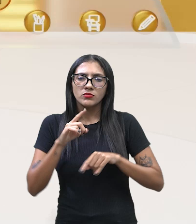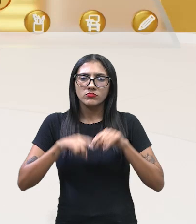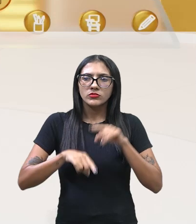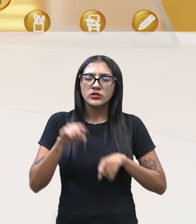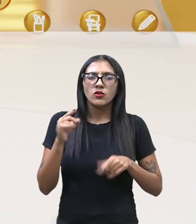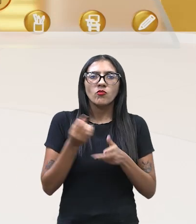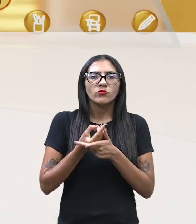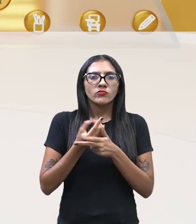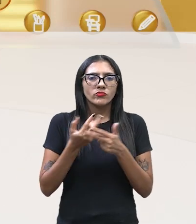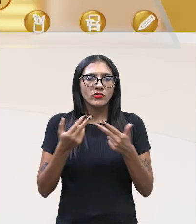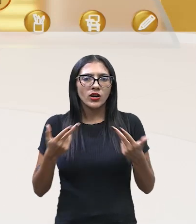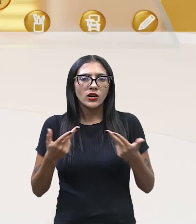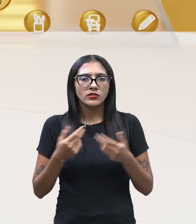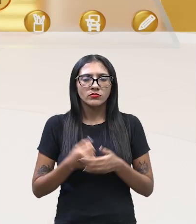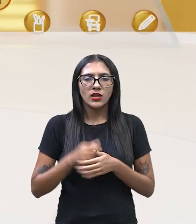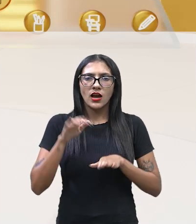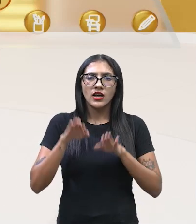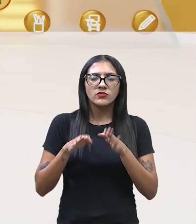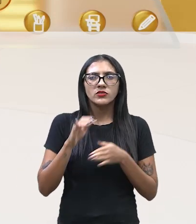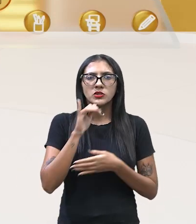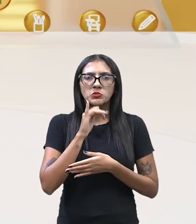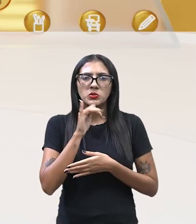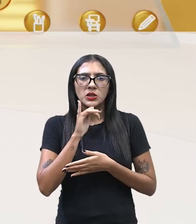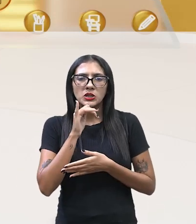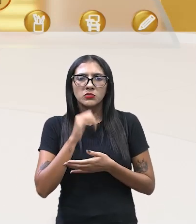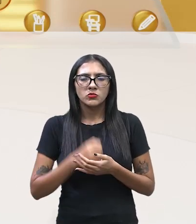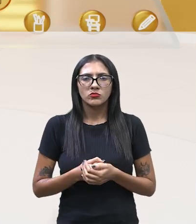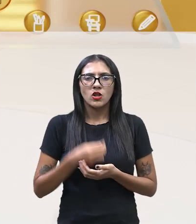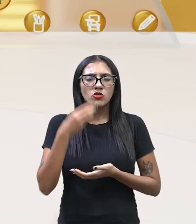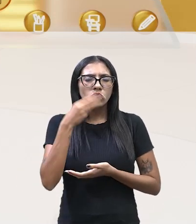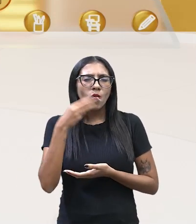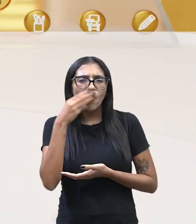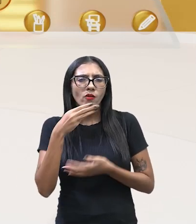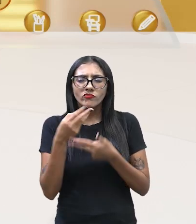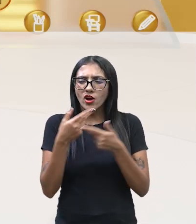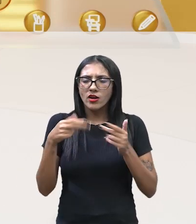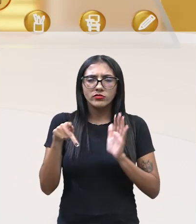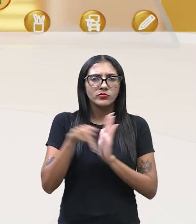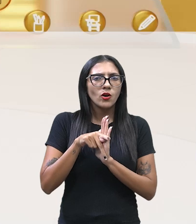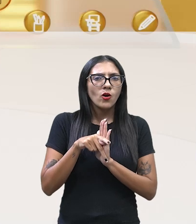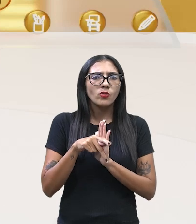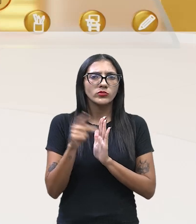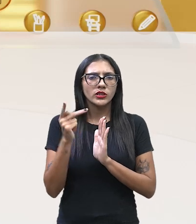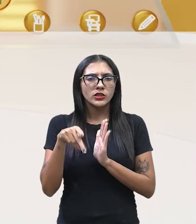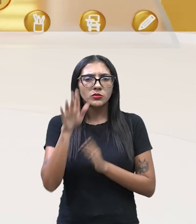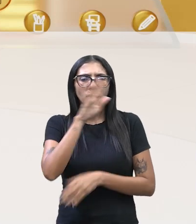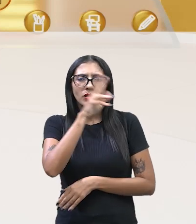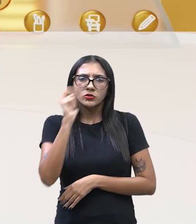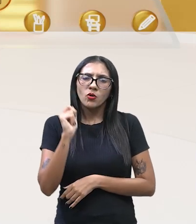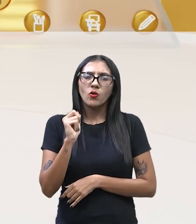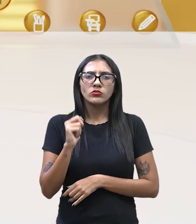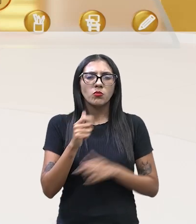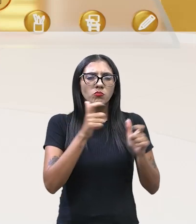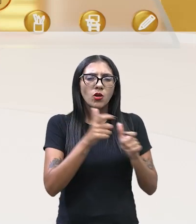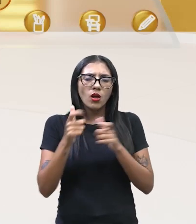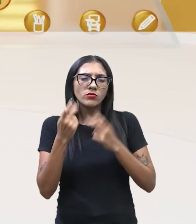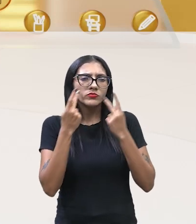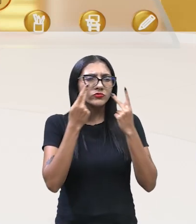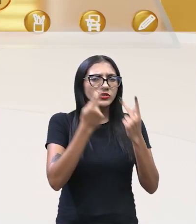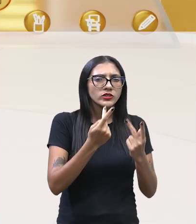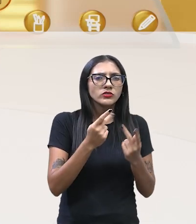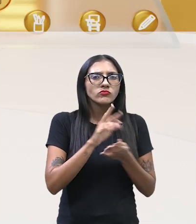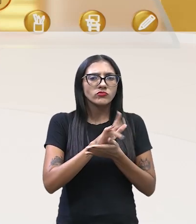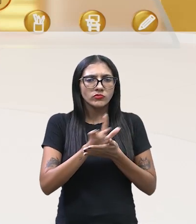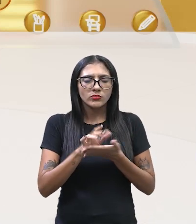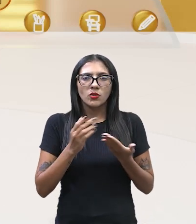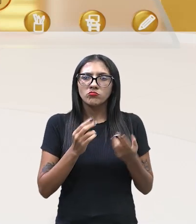produtos, vendendo às vezes aqueles docinhos mais regionais, eles vão nas ruas, eles falam sobre o trabalho deles. Então ali a